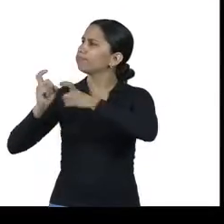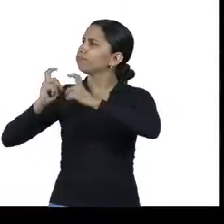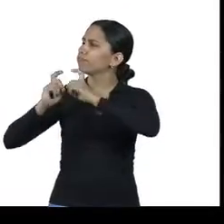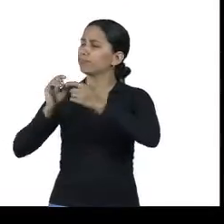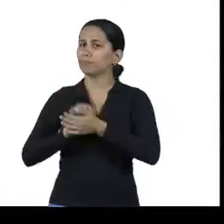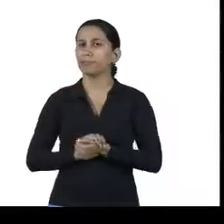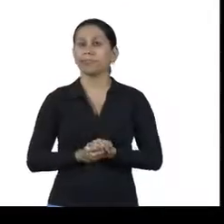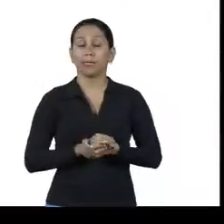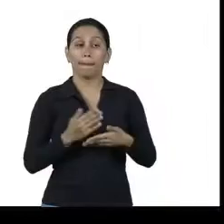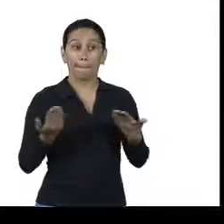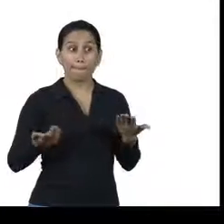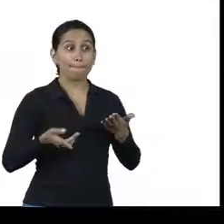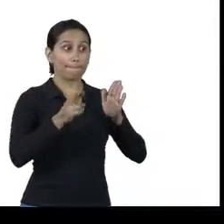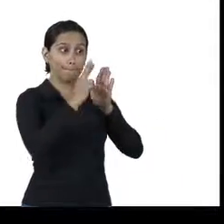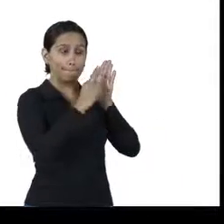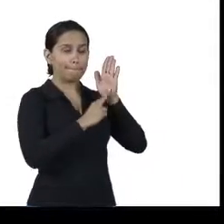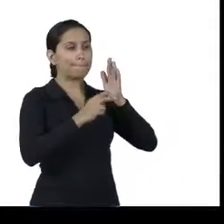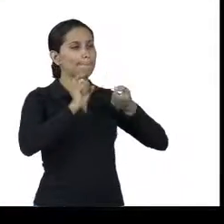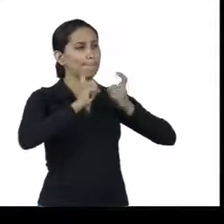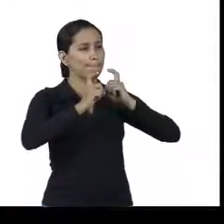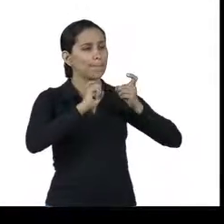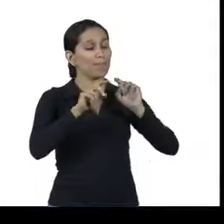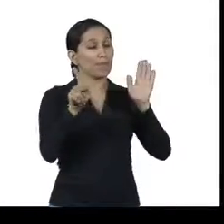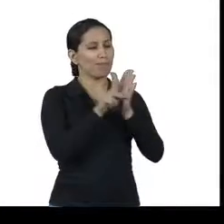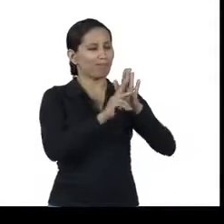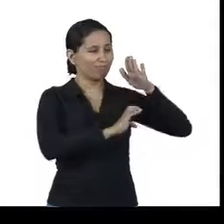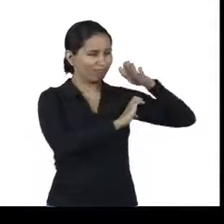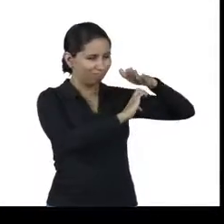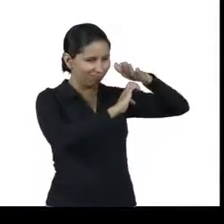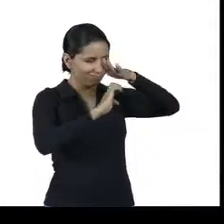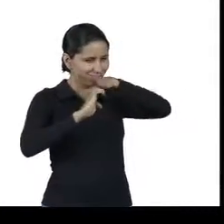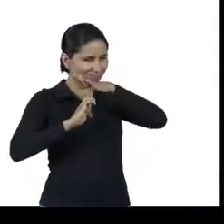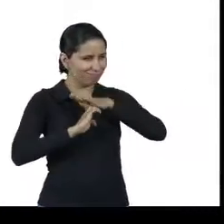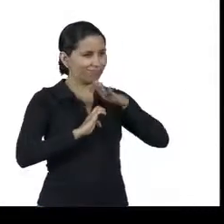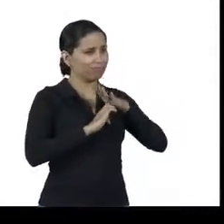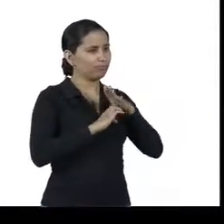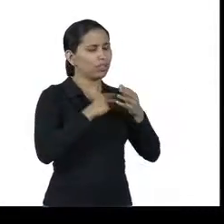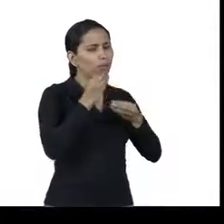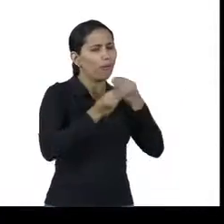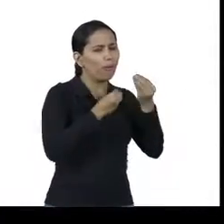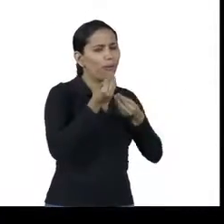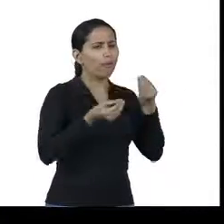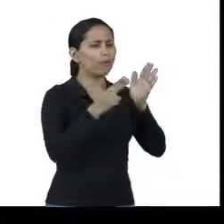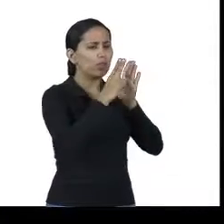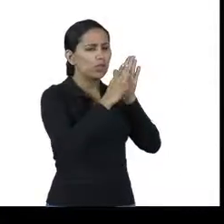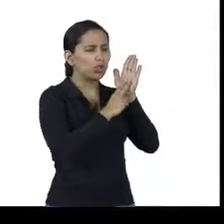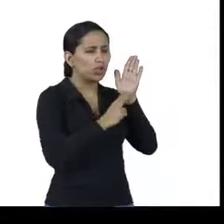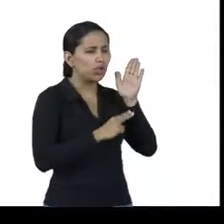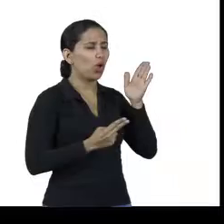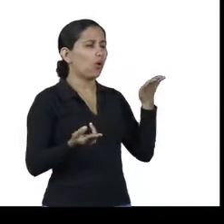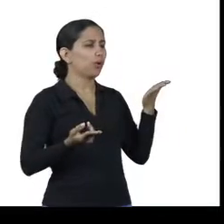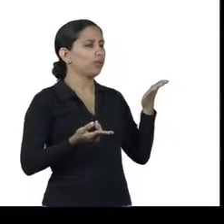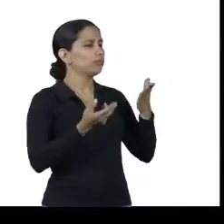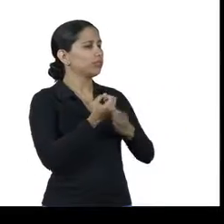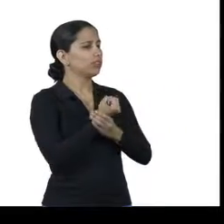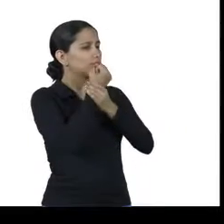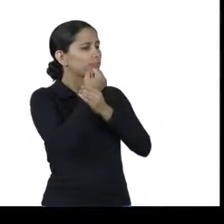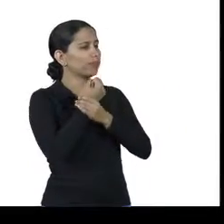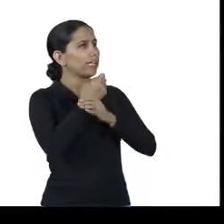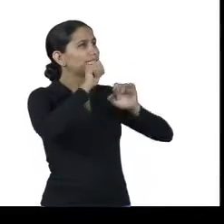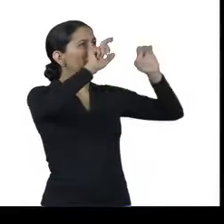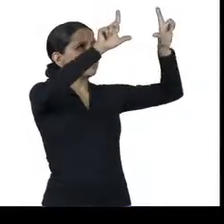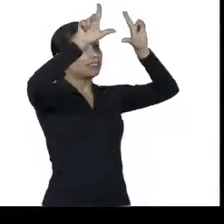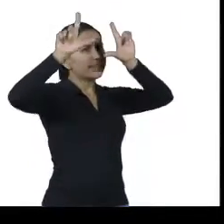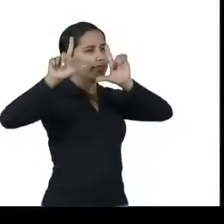medidas administrativas, elas são adotadas pelas empresas através das instruções de trabalho, das normas de segurança, da sinalização